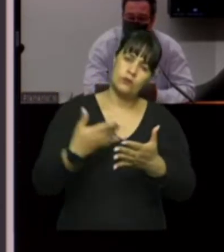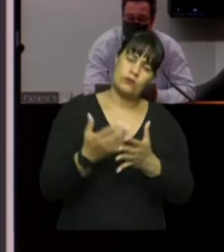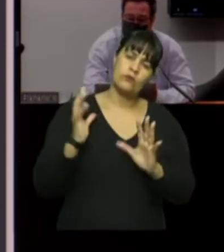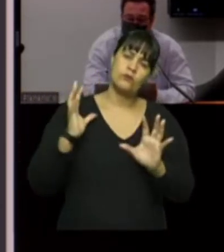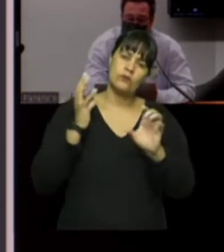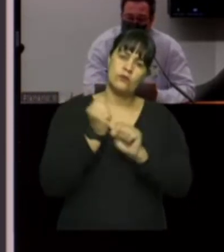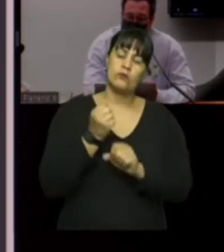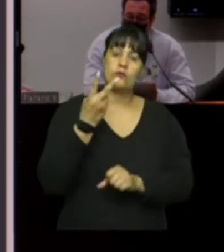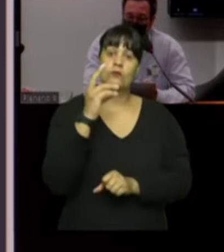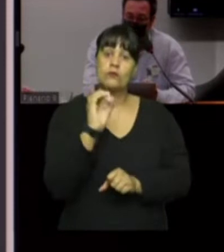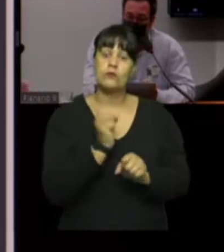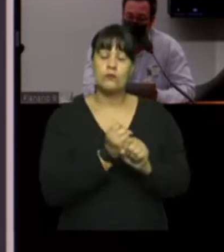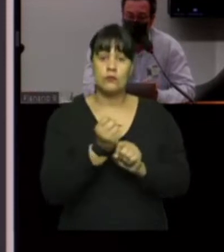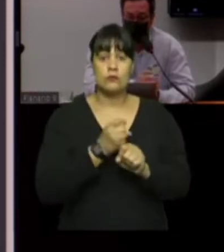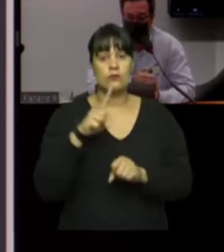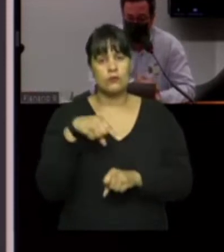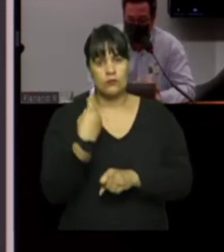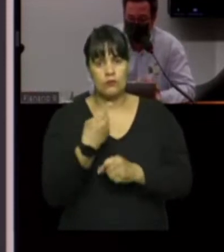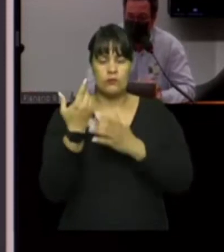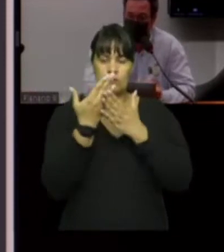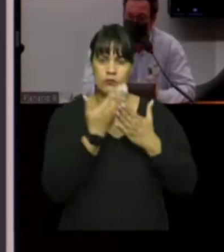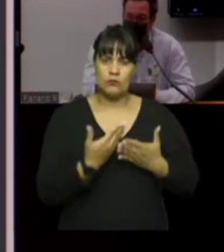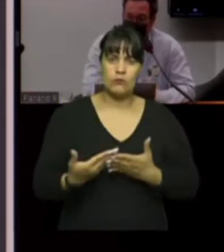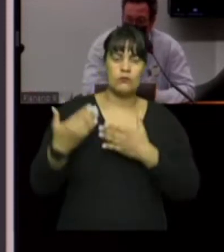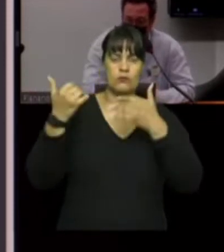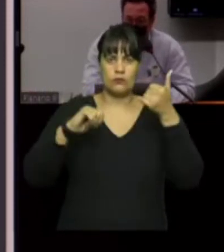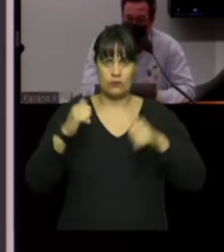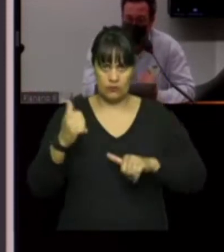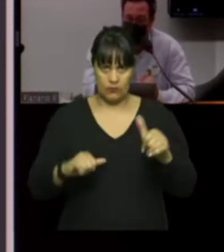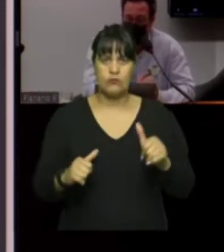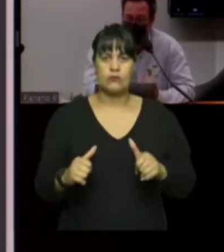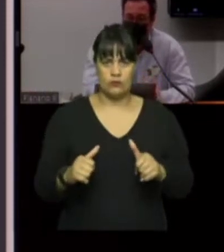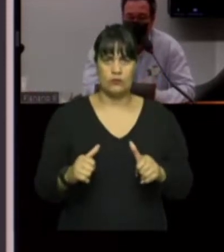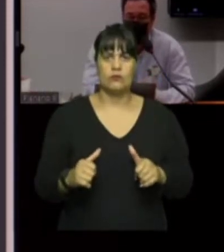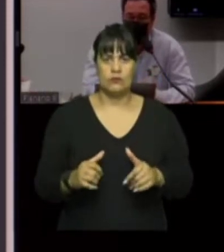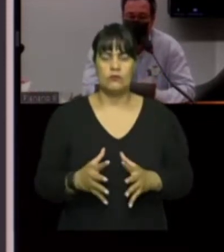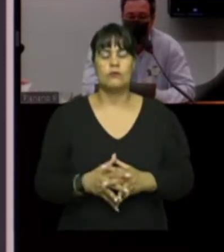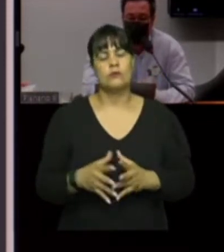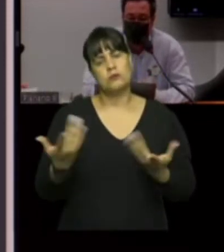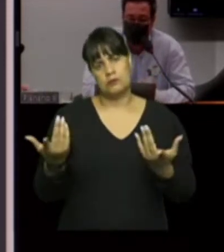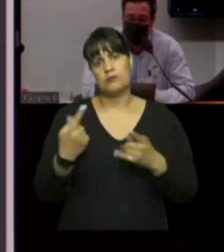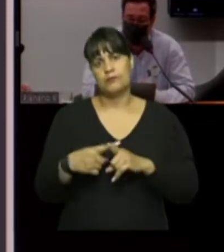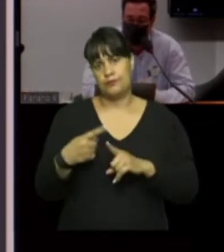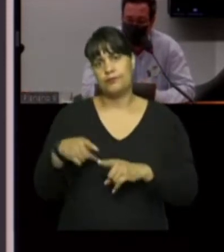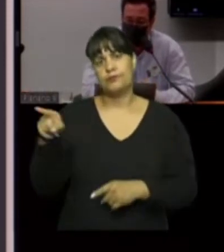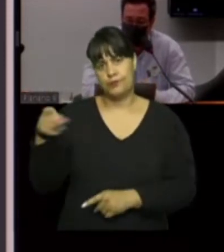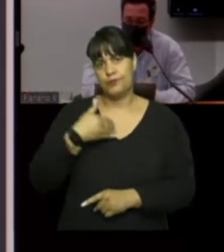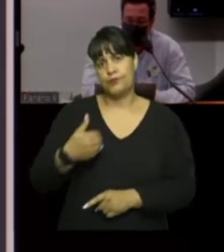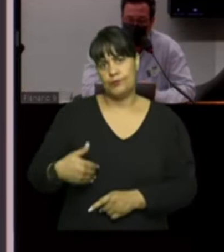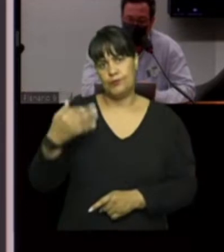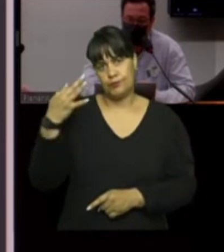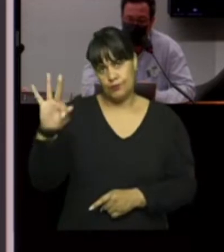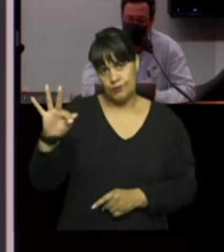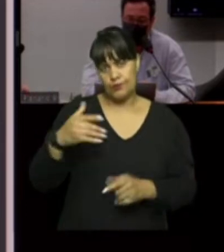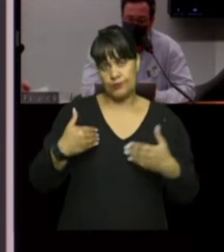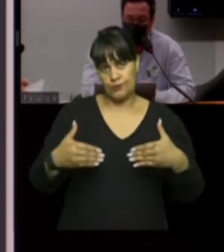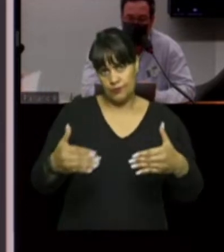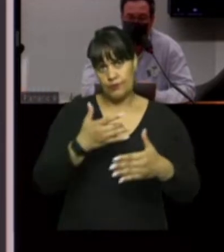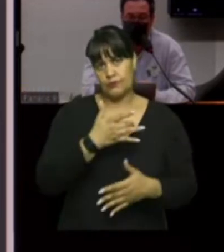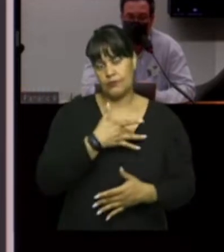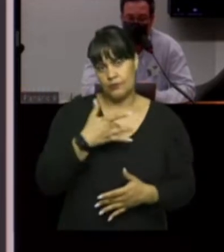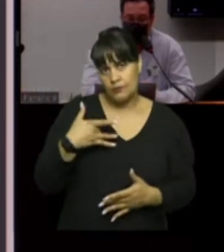Brasil. De novo, na ausência da produção dessa informação, que era de prerrogativa do Ministério da